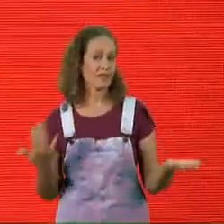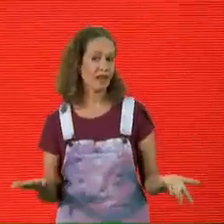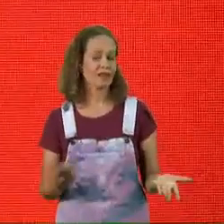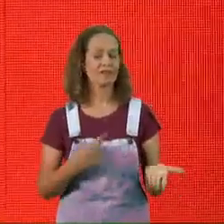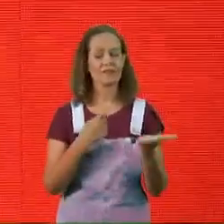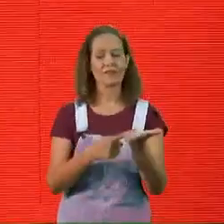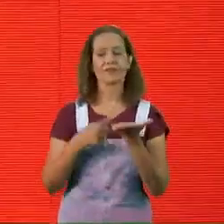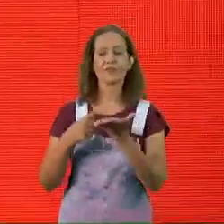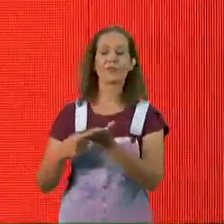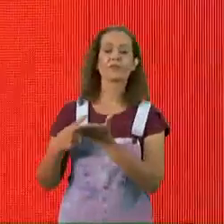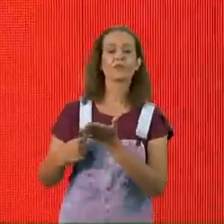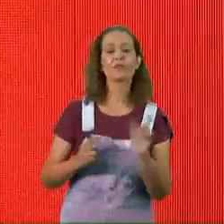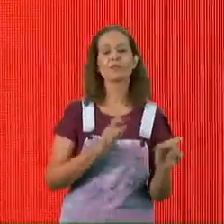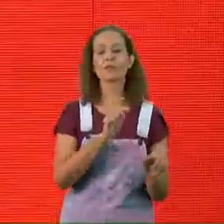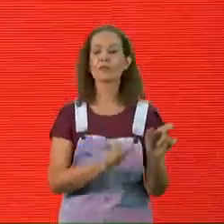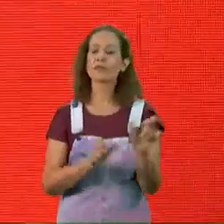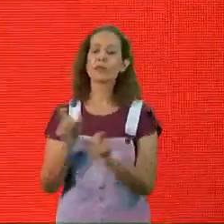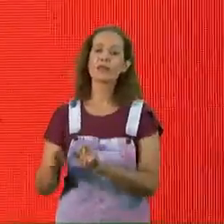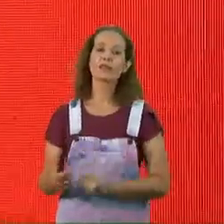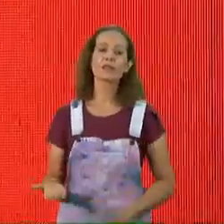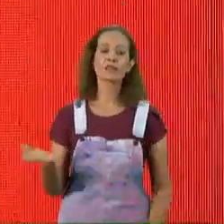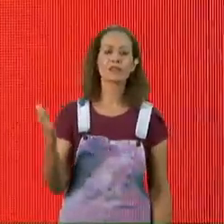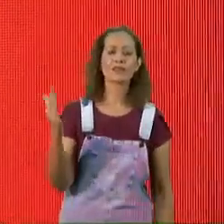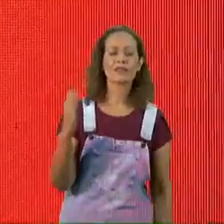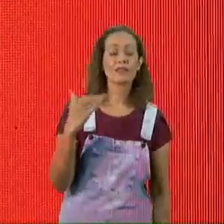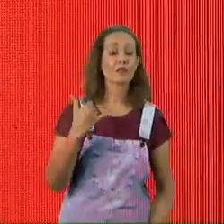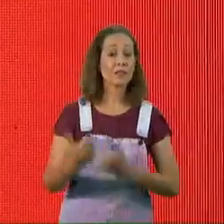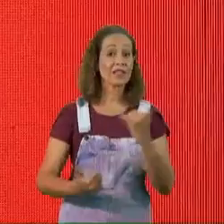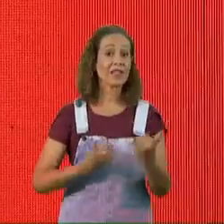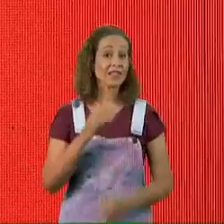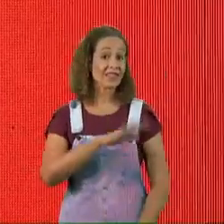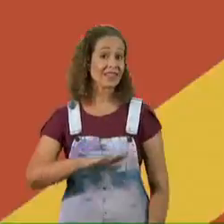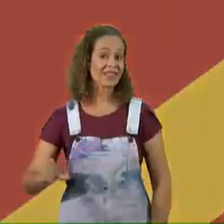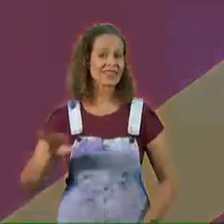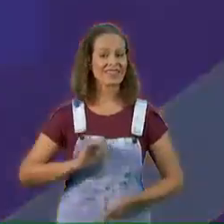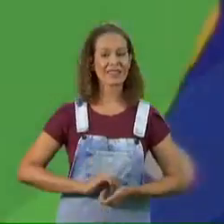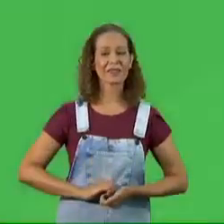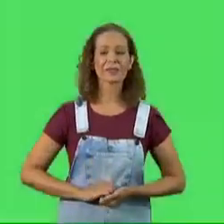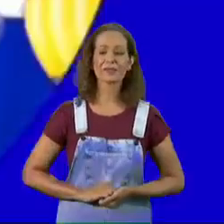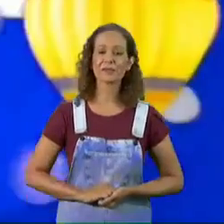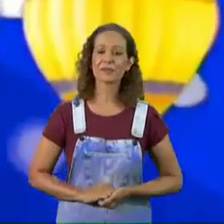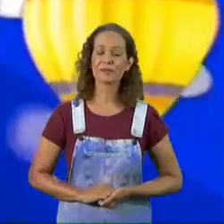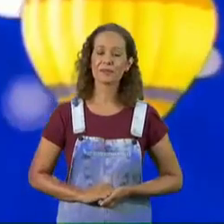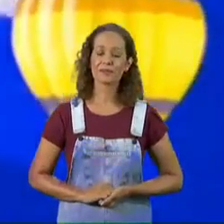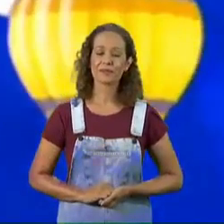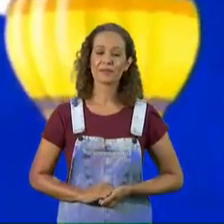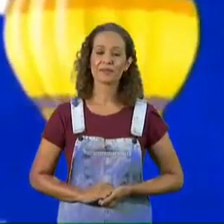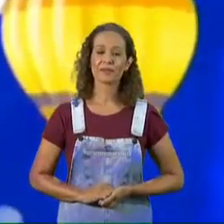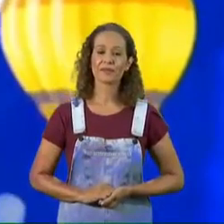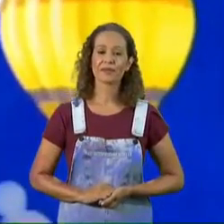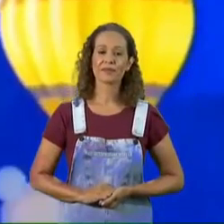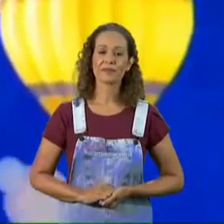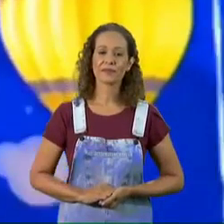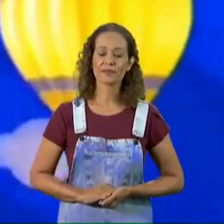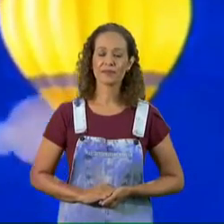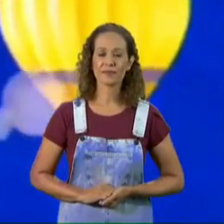minhas convidadas. Vem cá, roda aí, Brincadeira Kids! Brincadeira Kids.